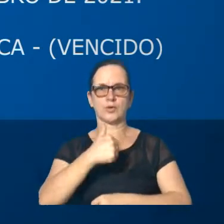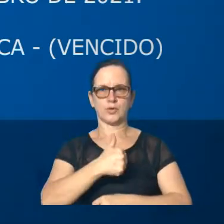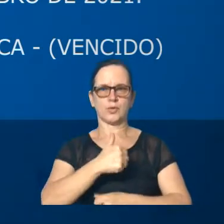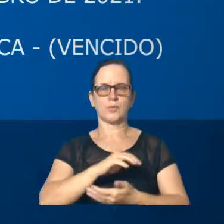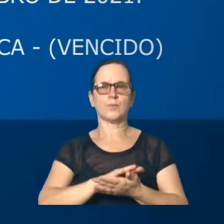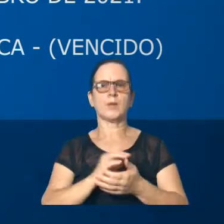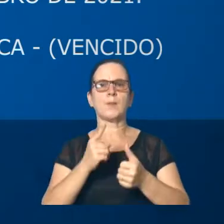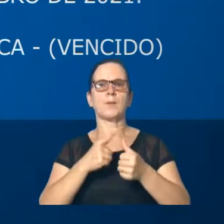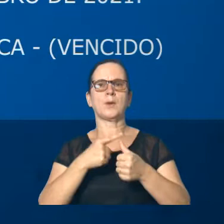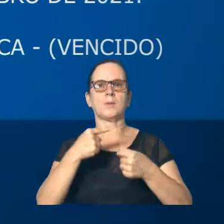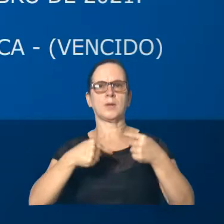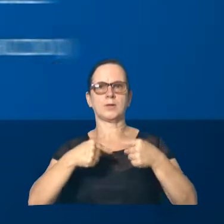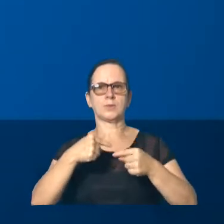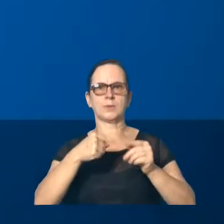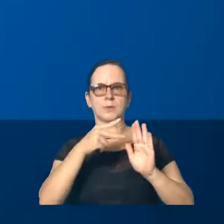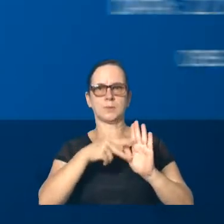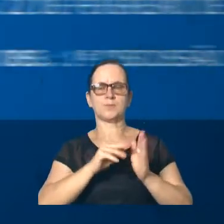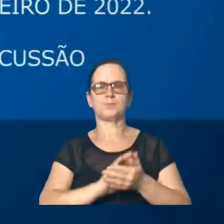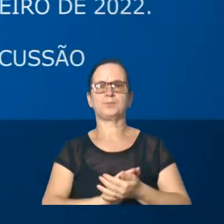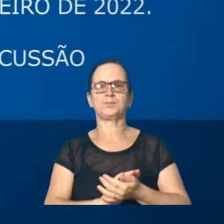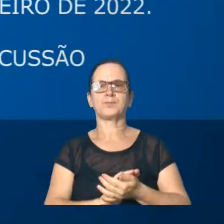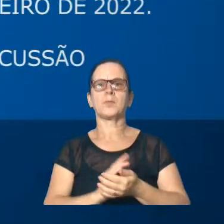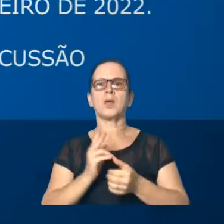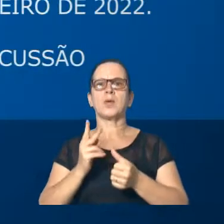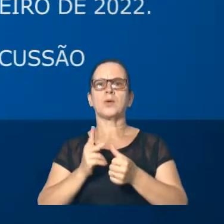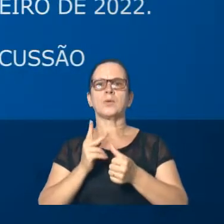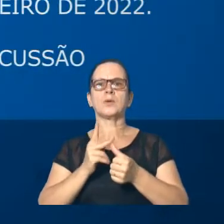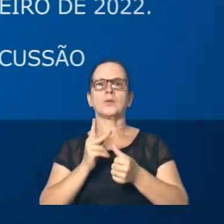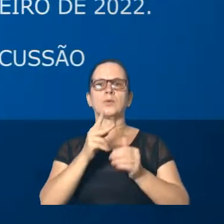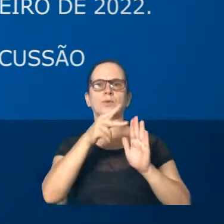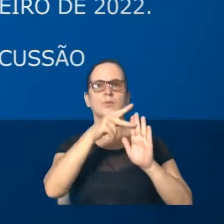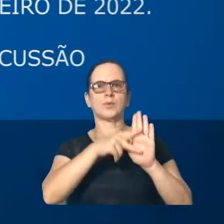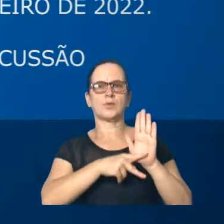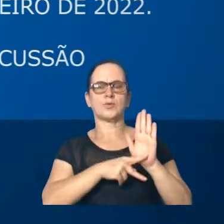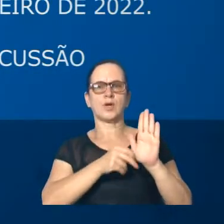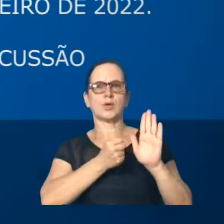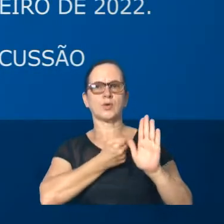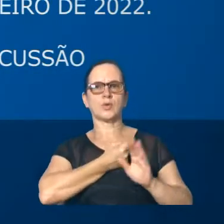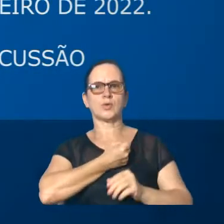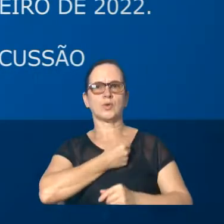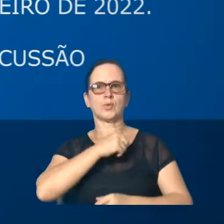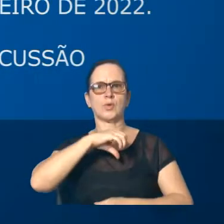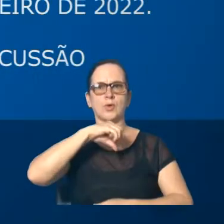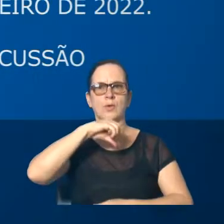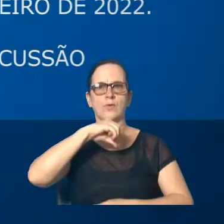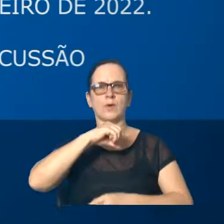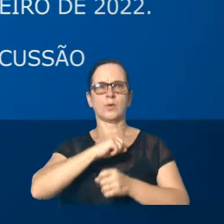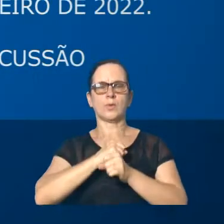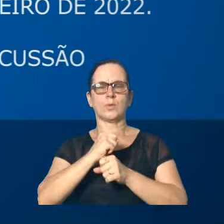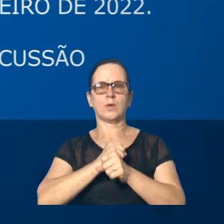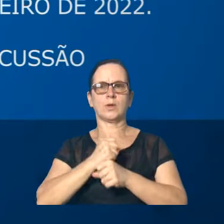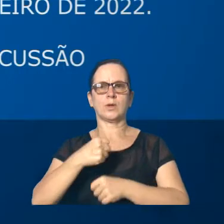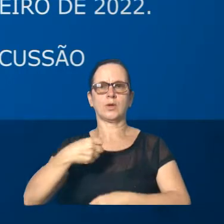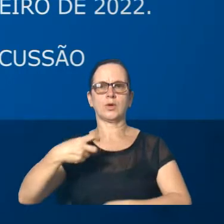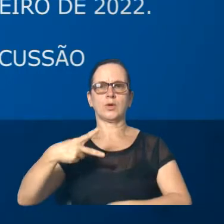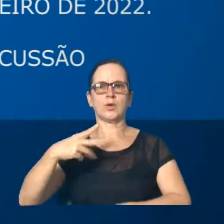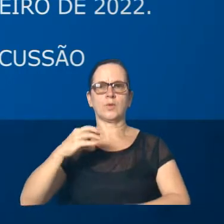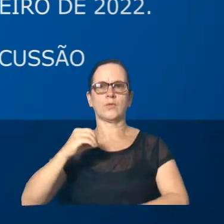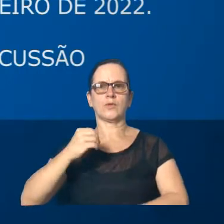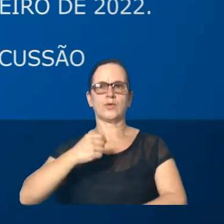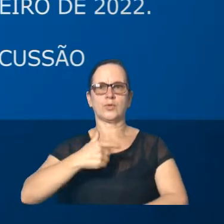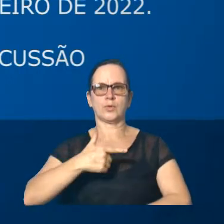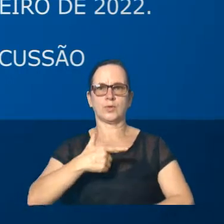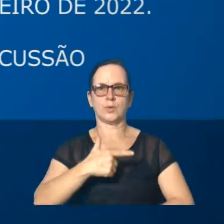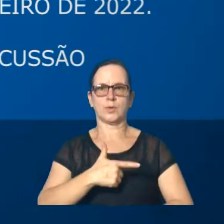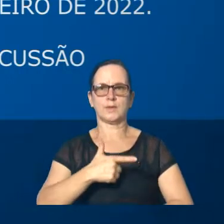discussão, vencido. O segundo item é o projeto de lei de número 9/2022, também do senhor prefeito